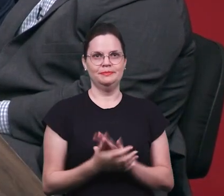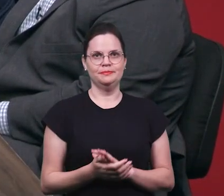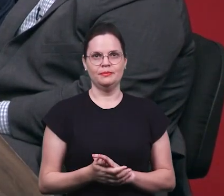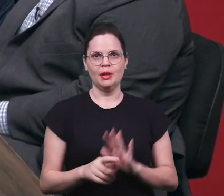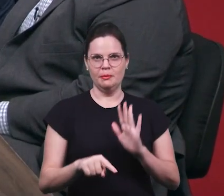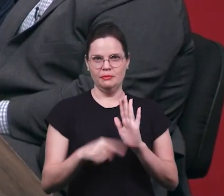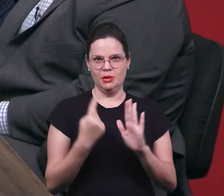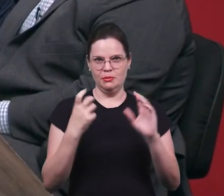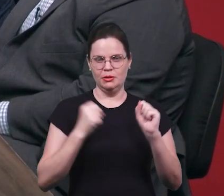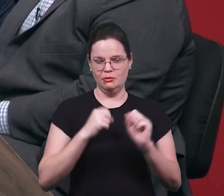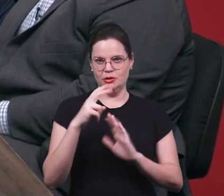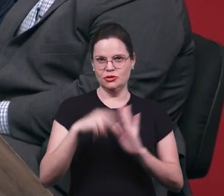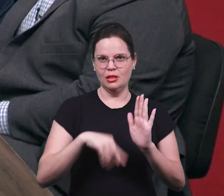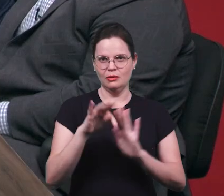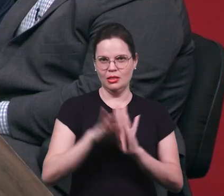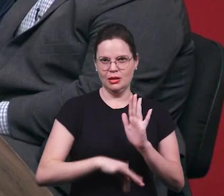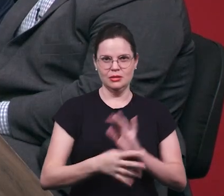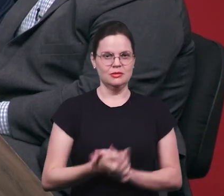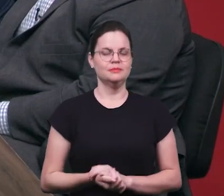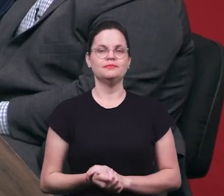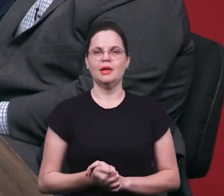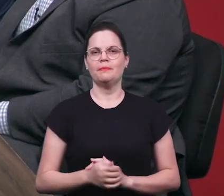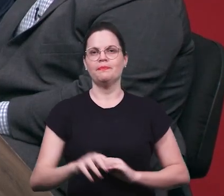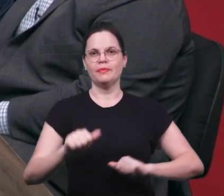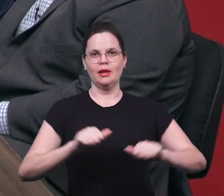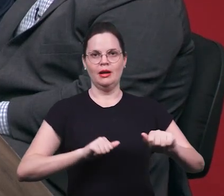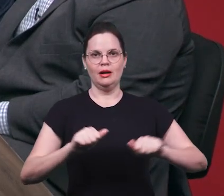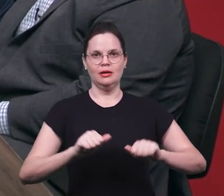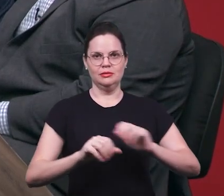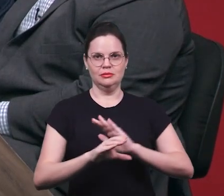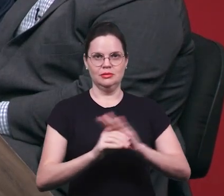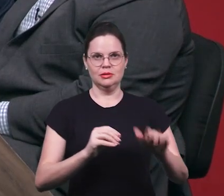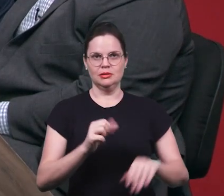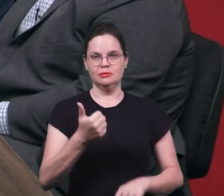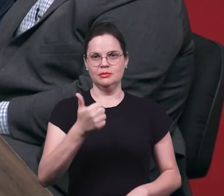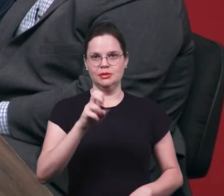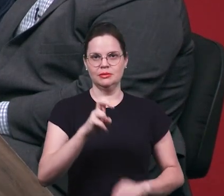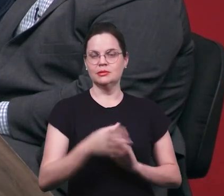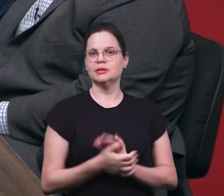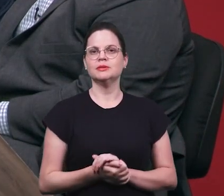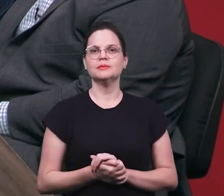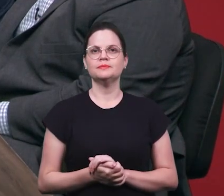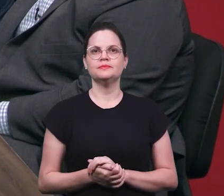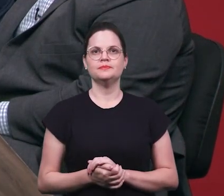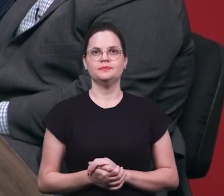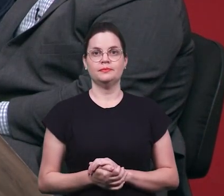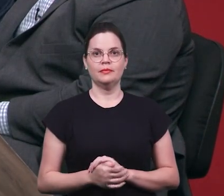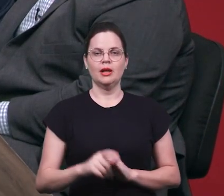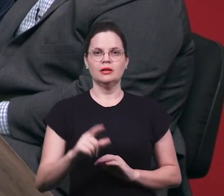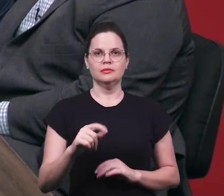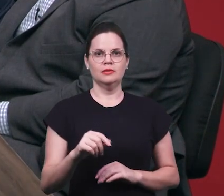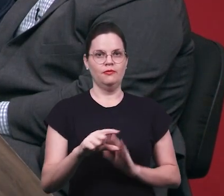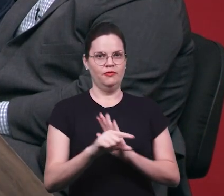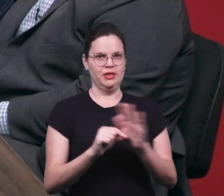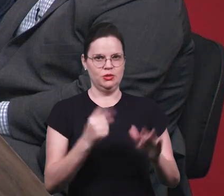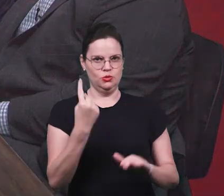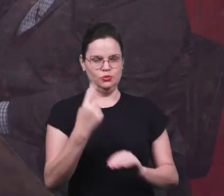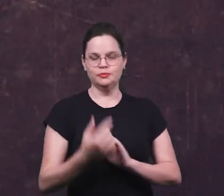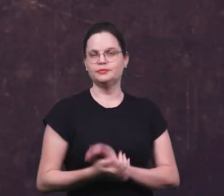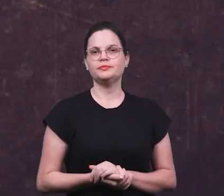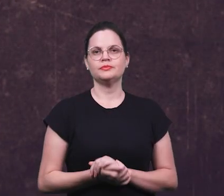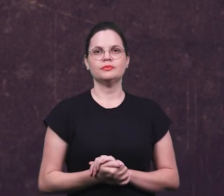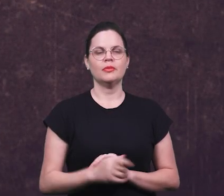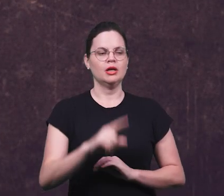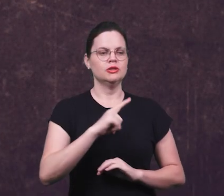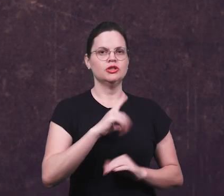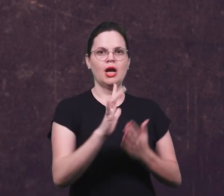primeiro, né? Bom. Vamos ler o texto aqui em Atos 15, né, Antônio Carlos? Atos 15 diz assim, alguns indivíduos, Atos 15, versículo 1, e